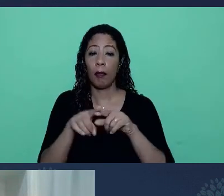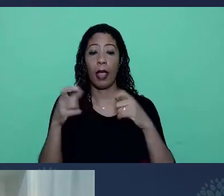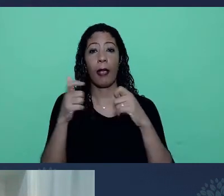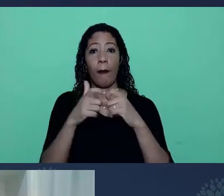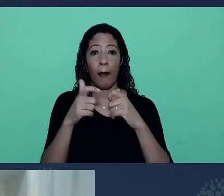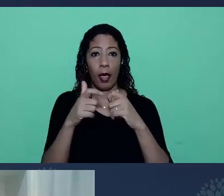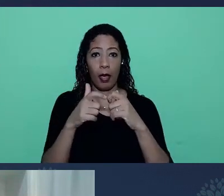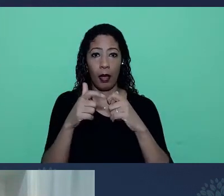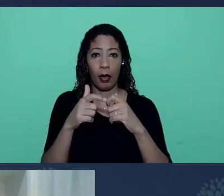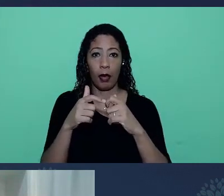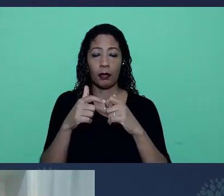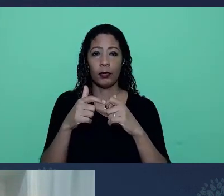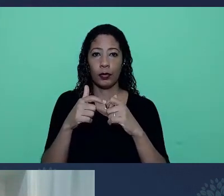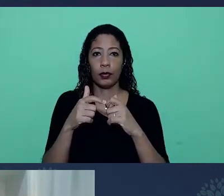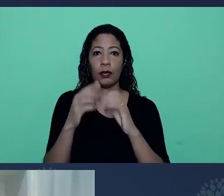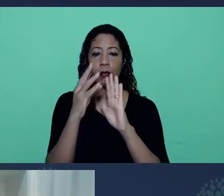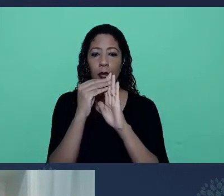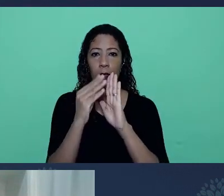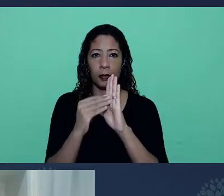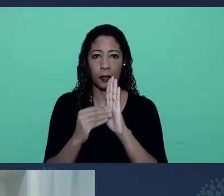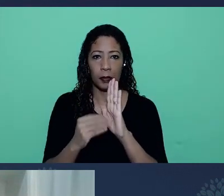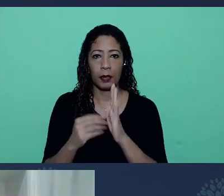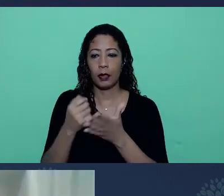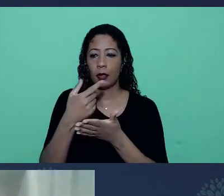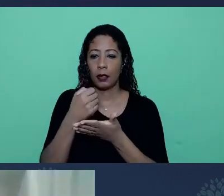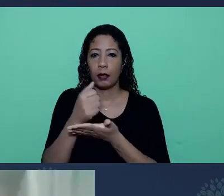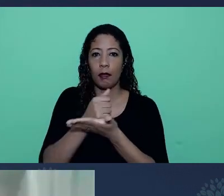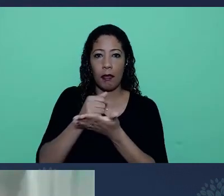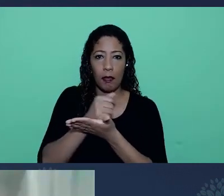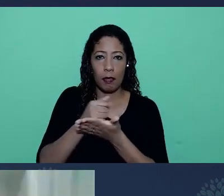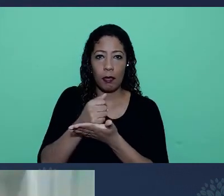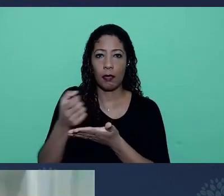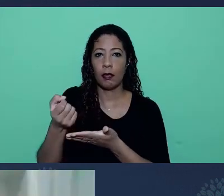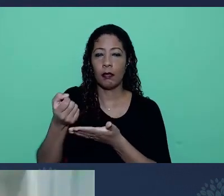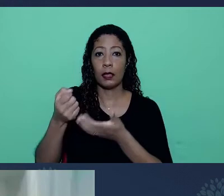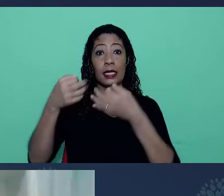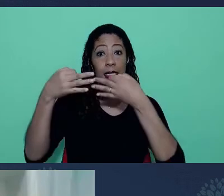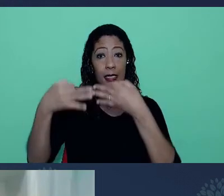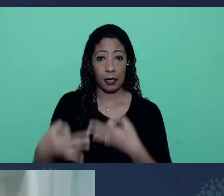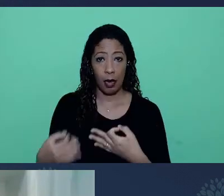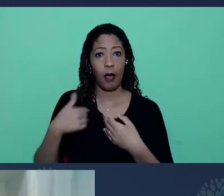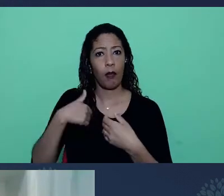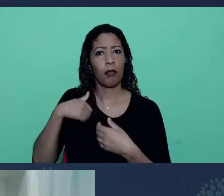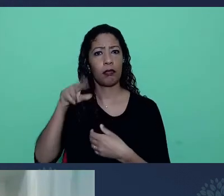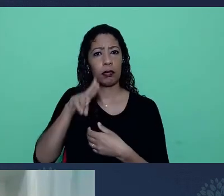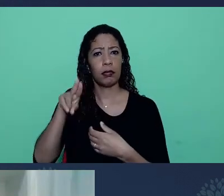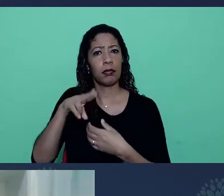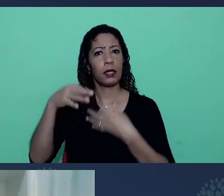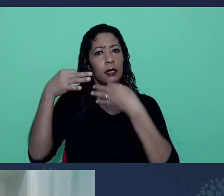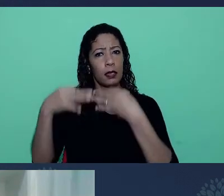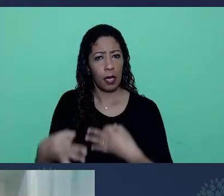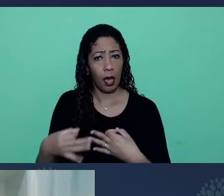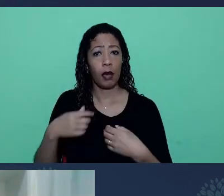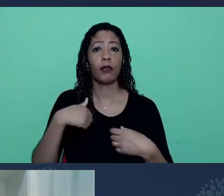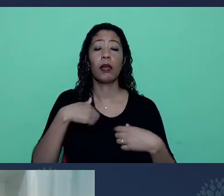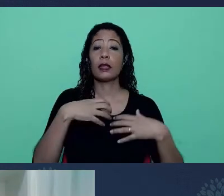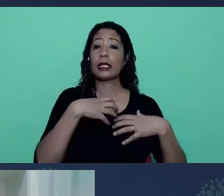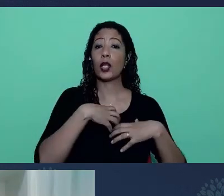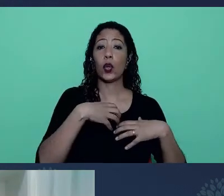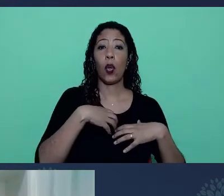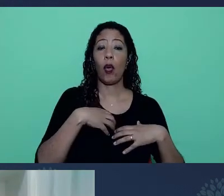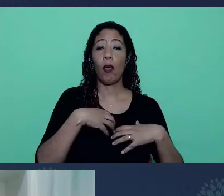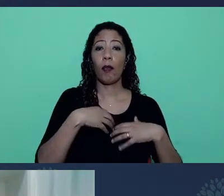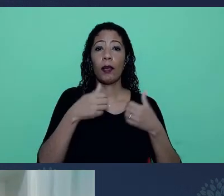que normalmente é por via inalatória e com corticoide, eu vou ter sintomas mais brandos de asma, eu vou ter um